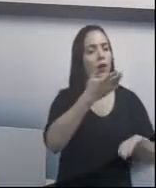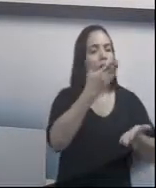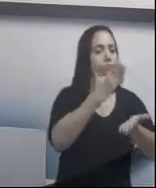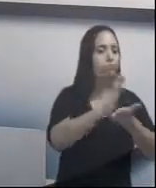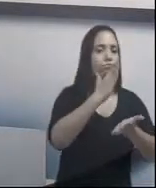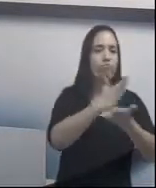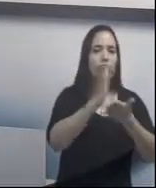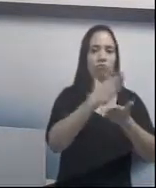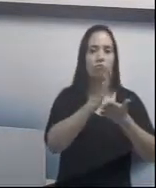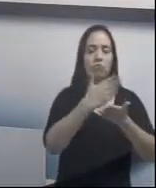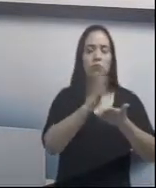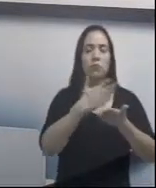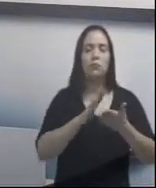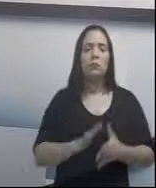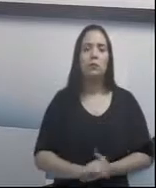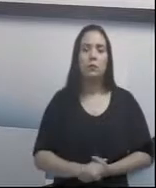gestão.